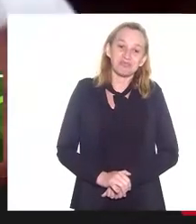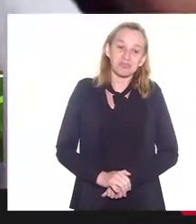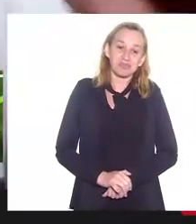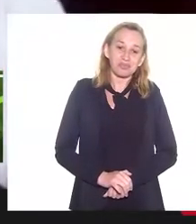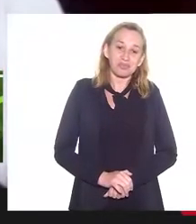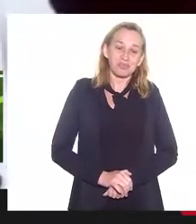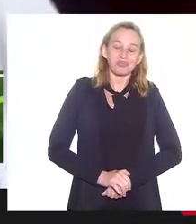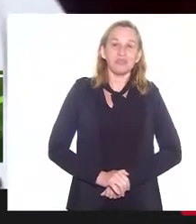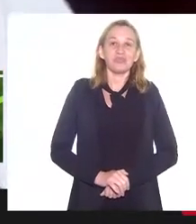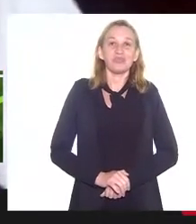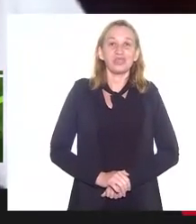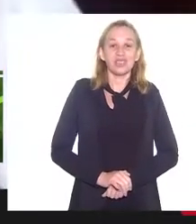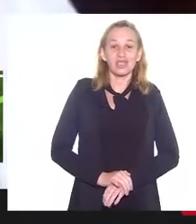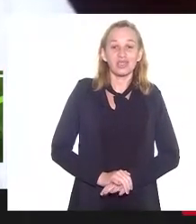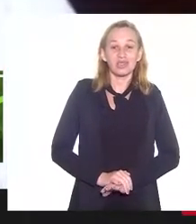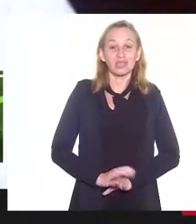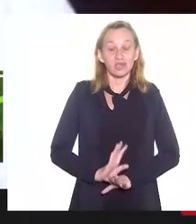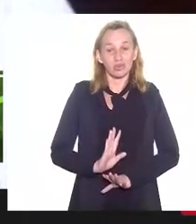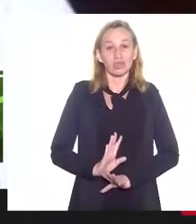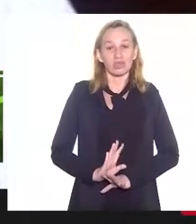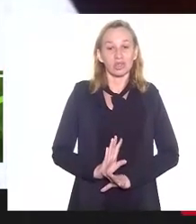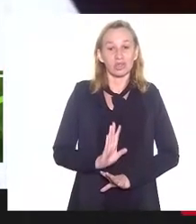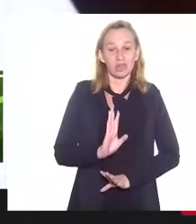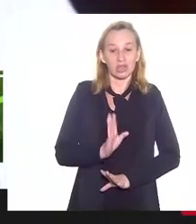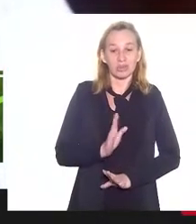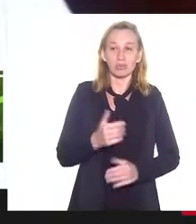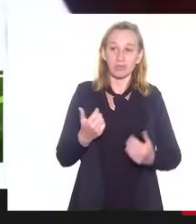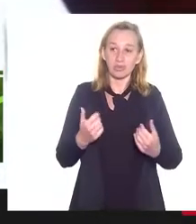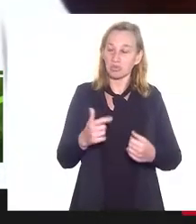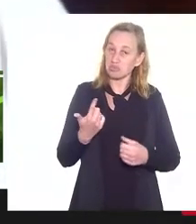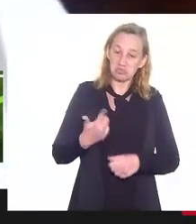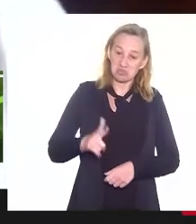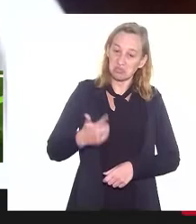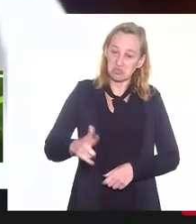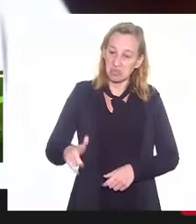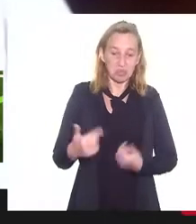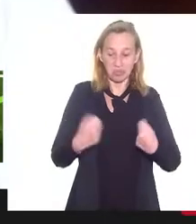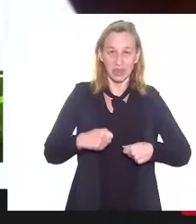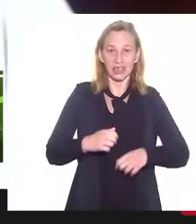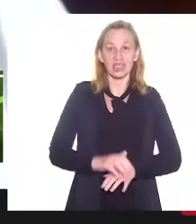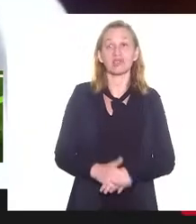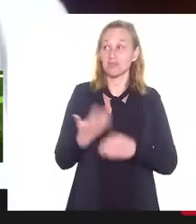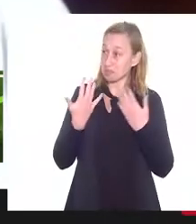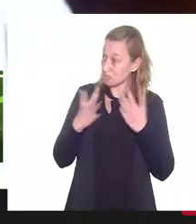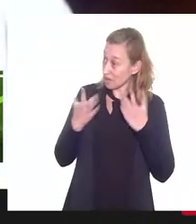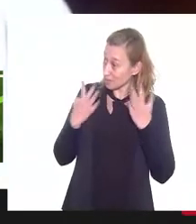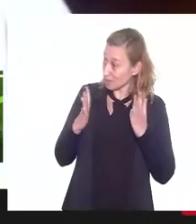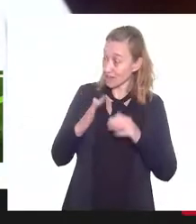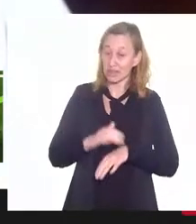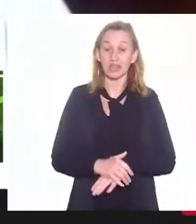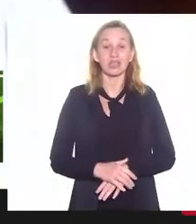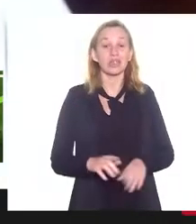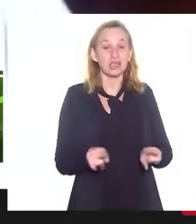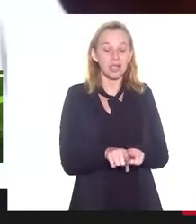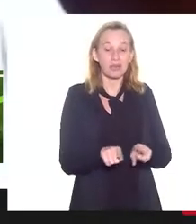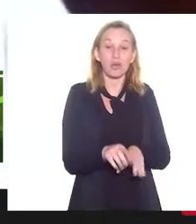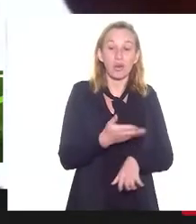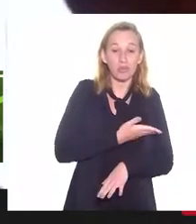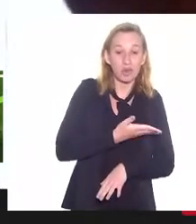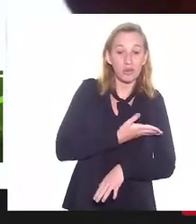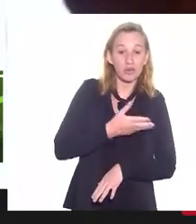me poupa aí de algumas falas. Parabéns, Margarete, parabéns. Saudar aí meu irmão e amigo Jassanã.